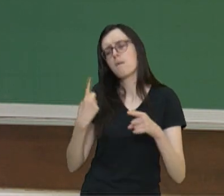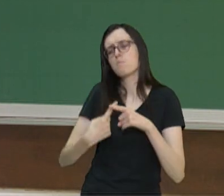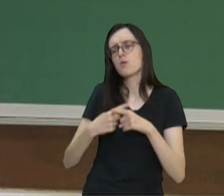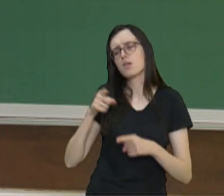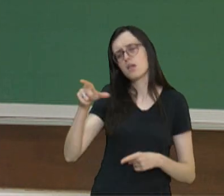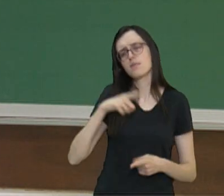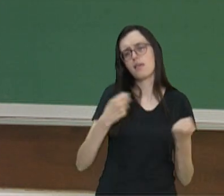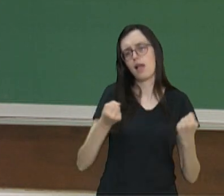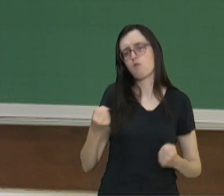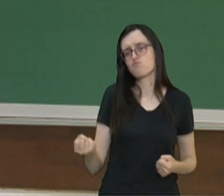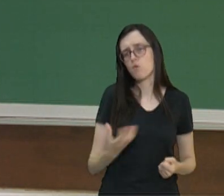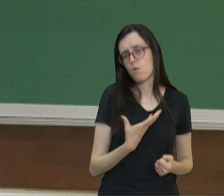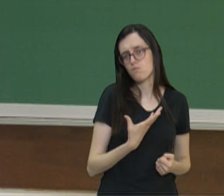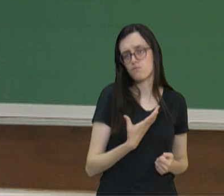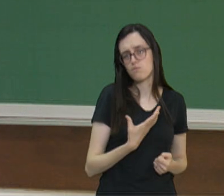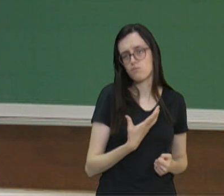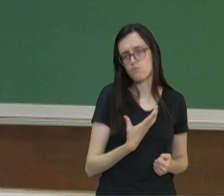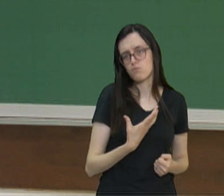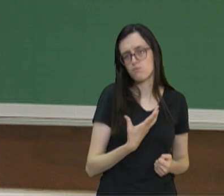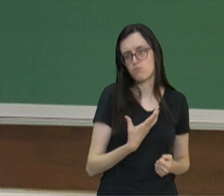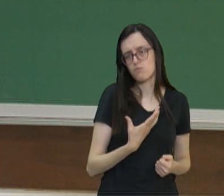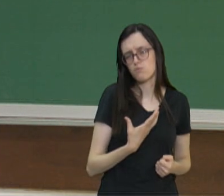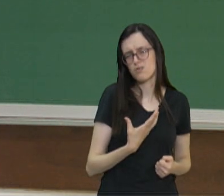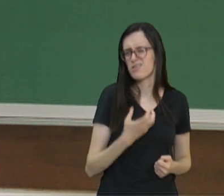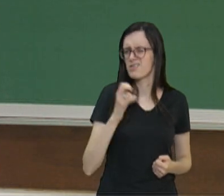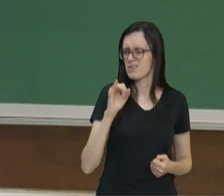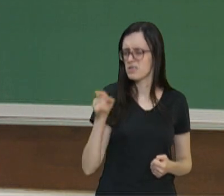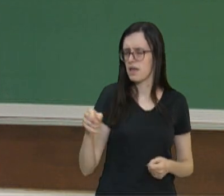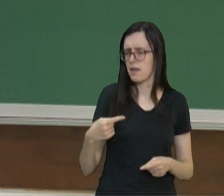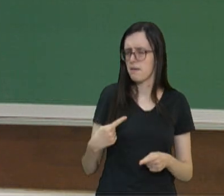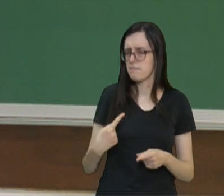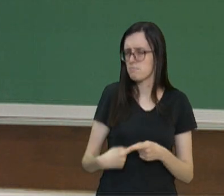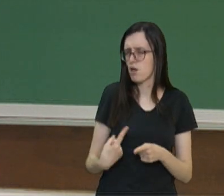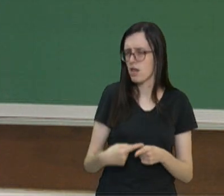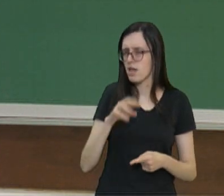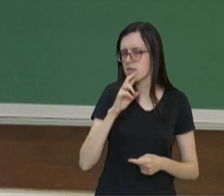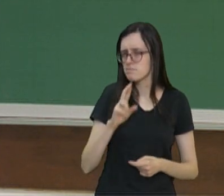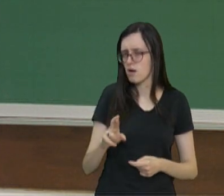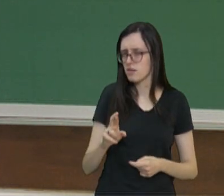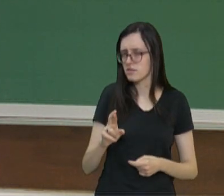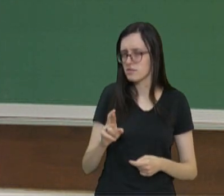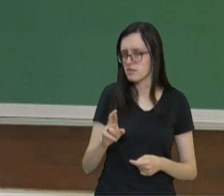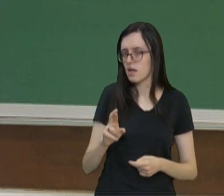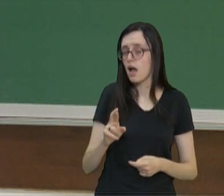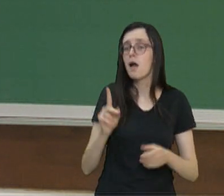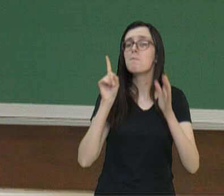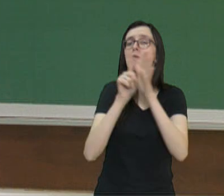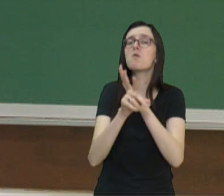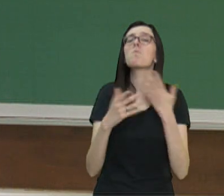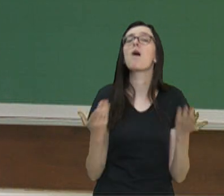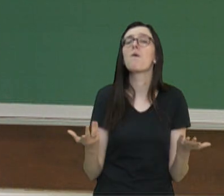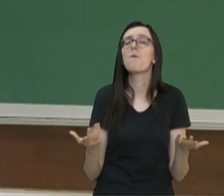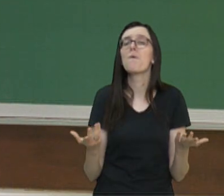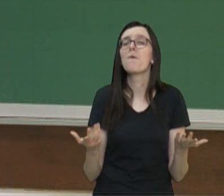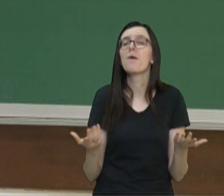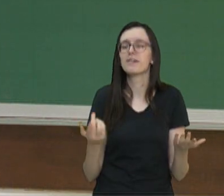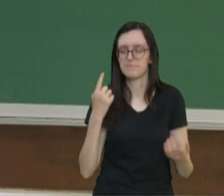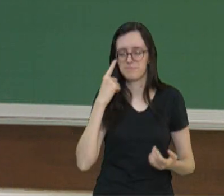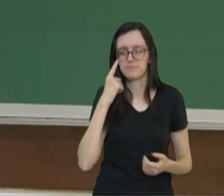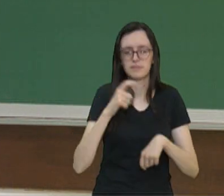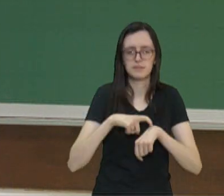tem um carro novo. Se eu uso because na minha resposta, na minha pergunta eu só posso usar.